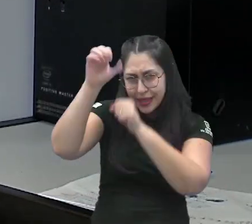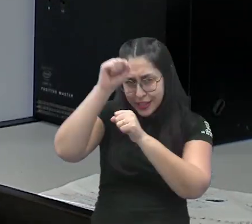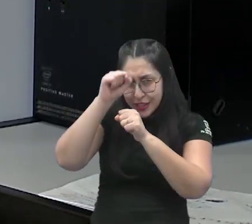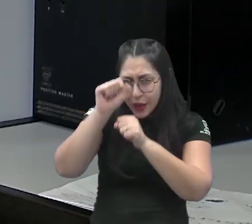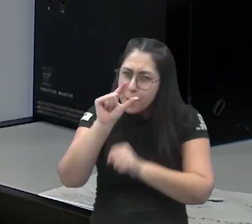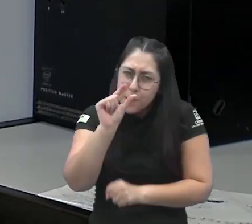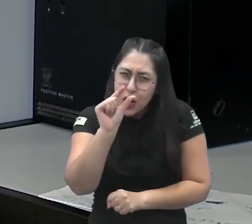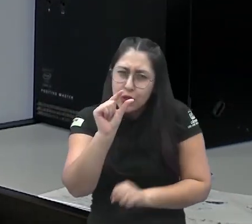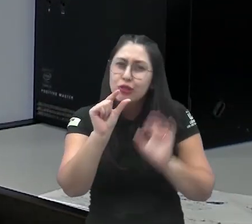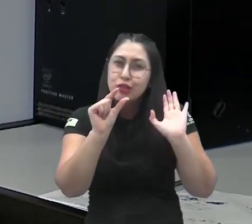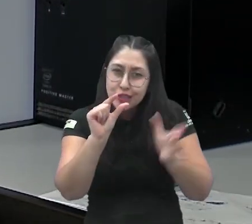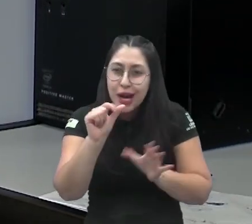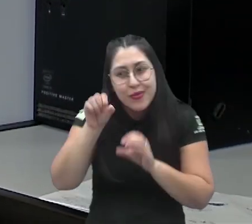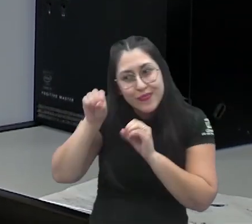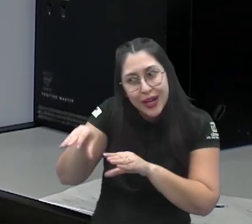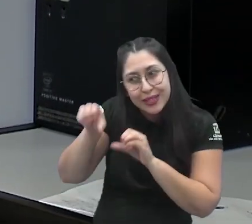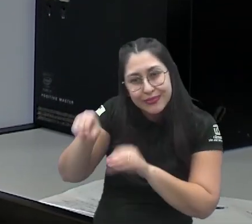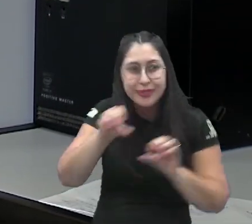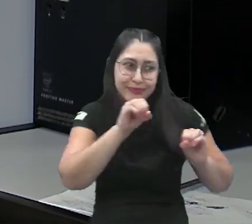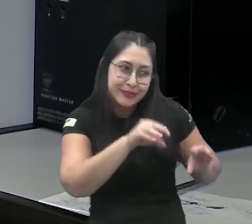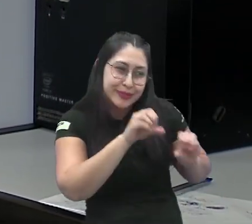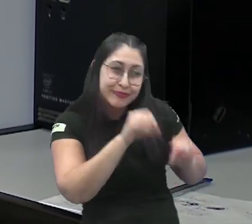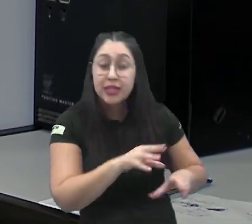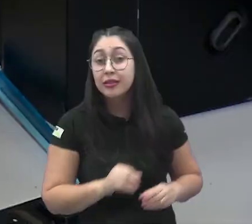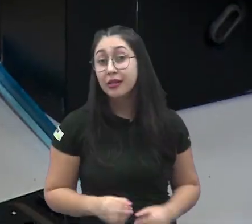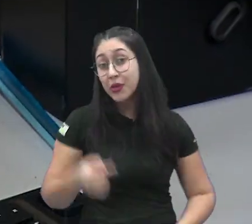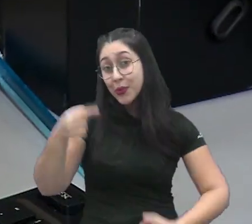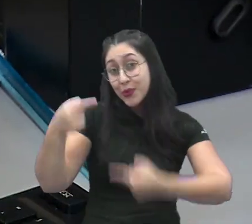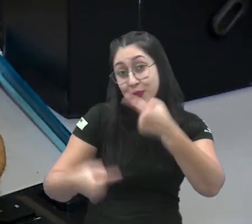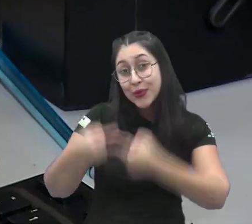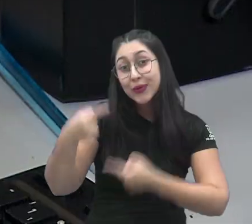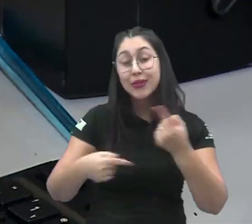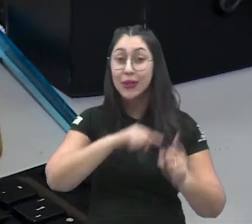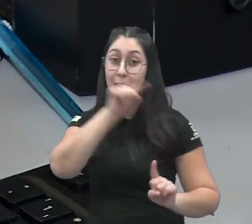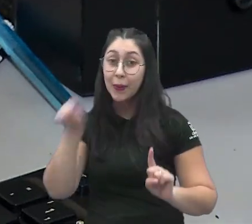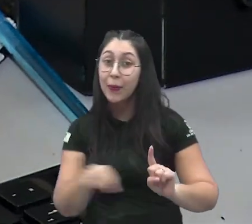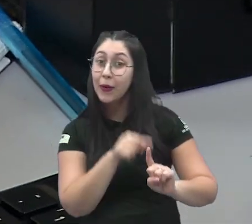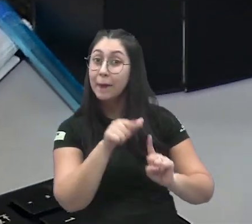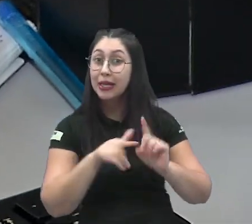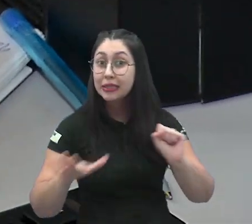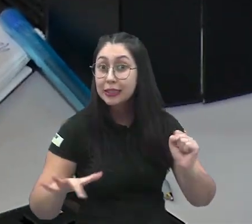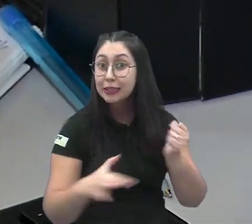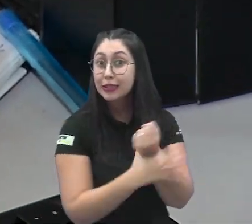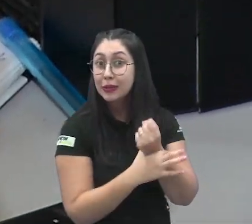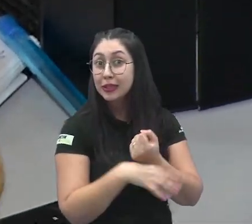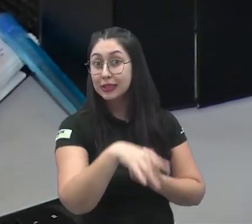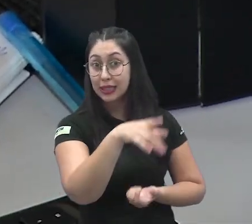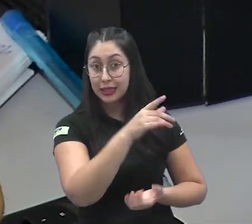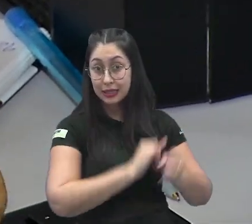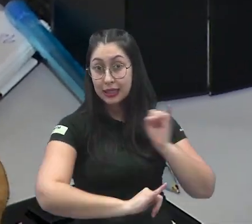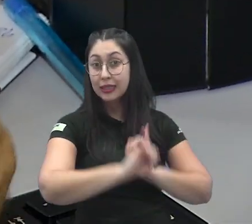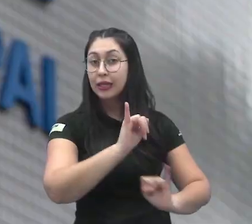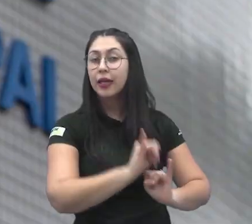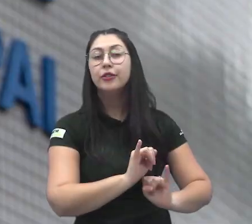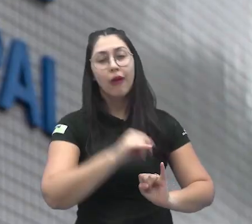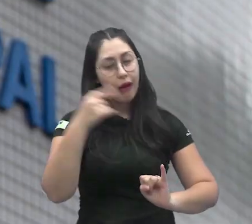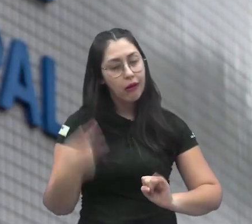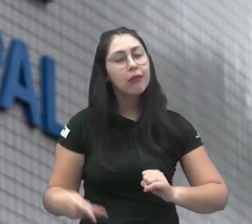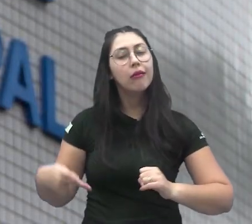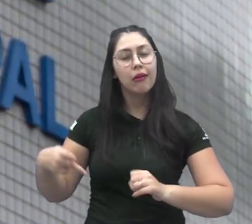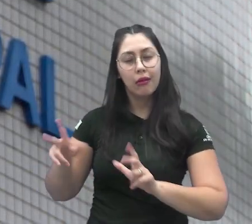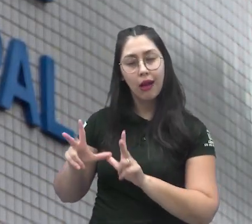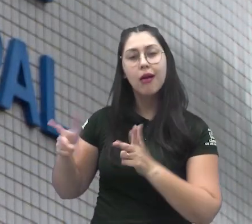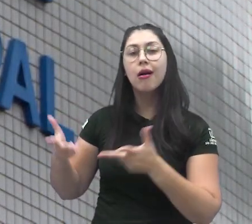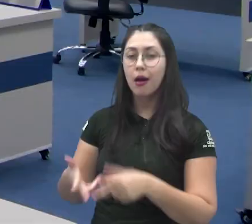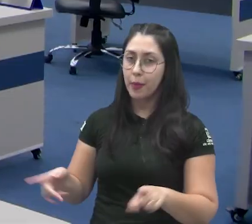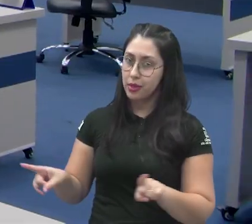pouquinho a mais, a gente procura entre nós sempre nos ajudar. E o debate em busca de promover maior segurança digital também